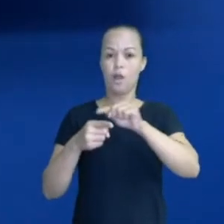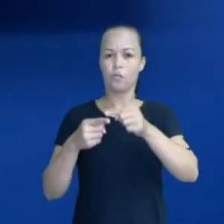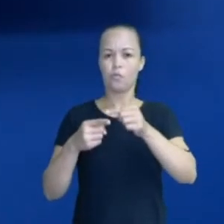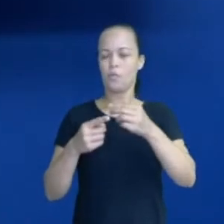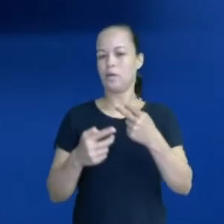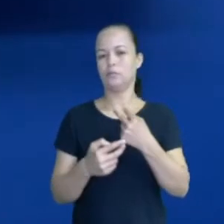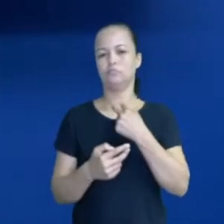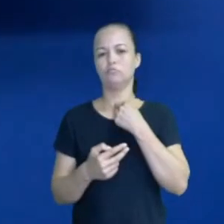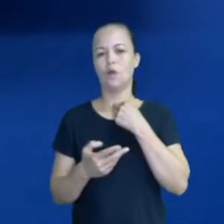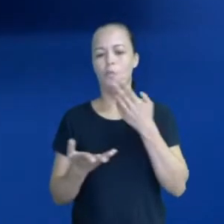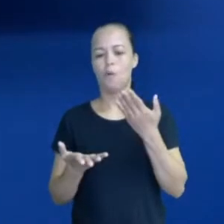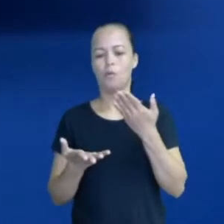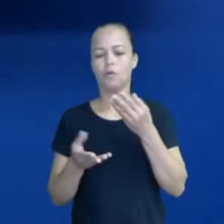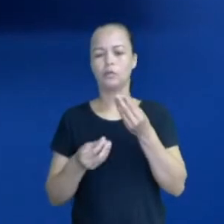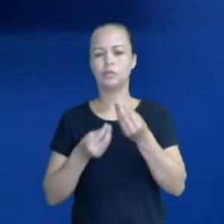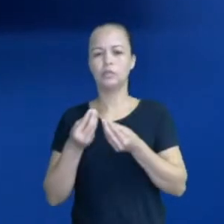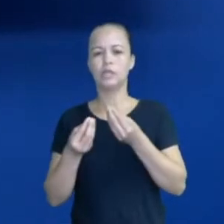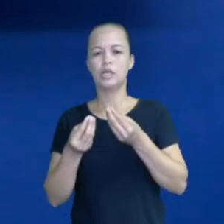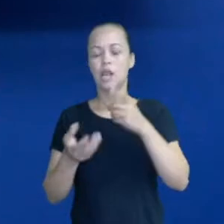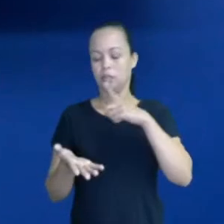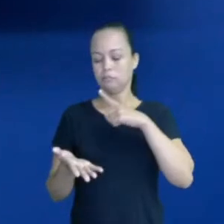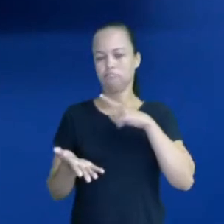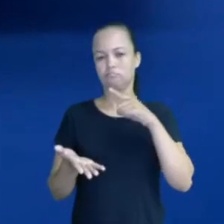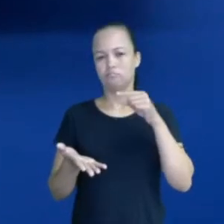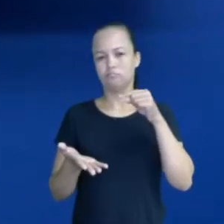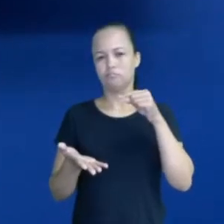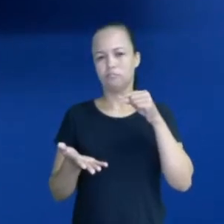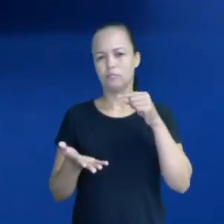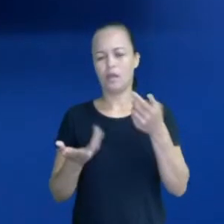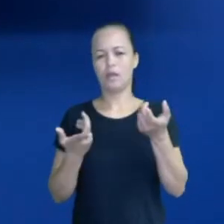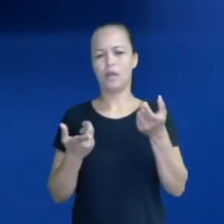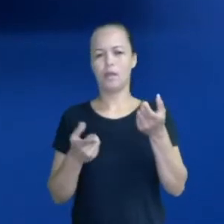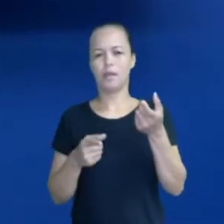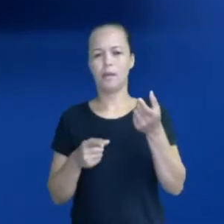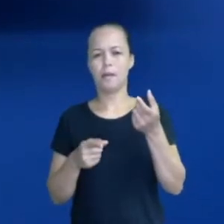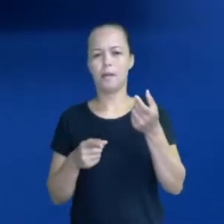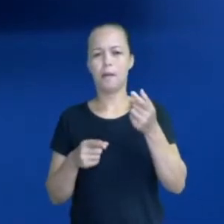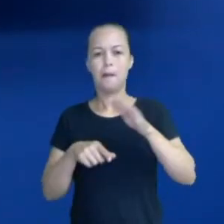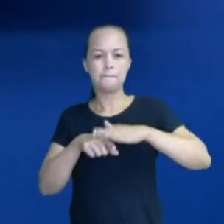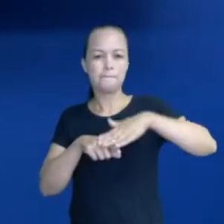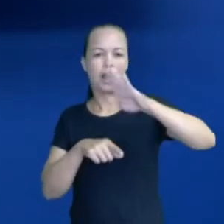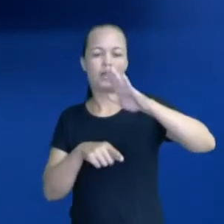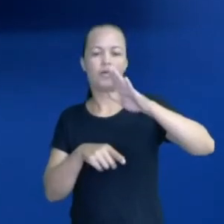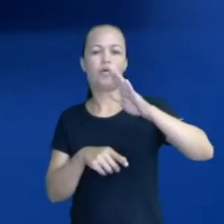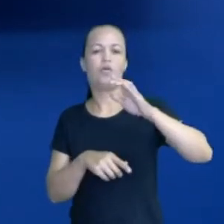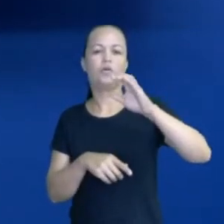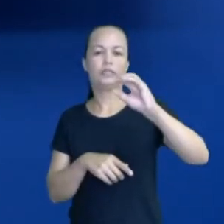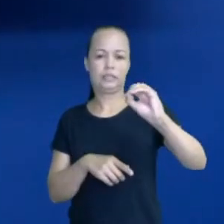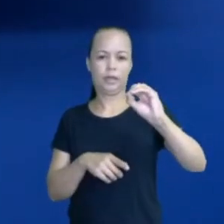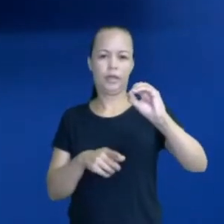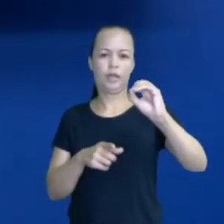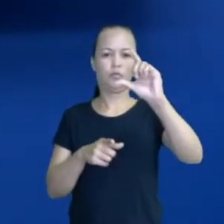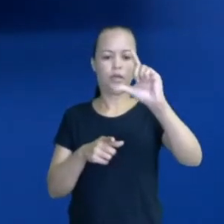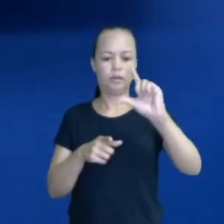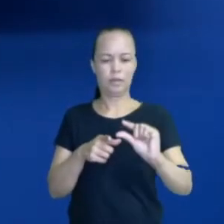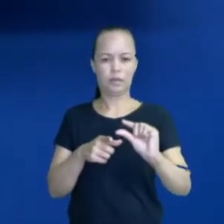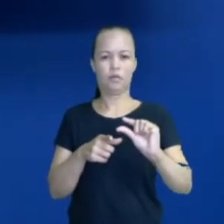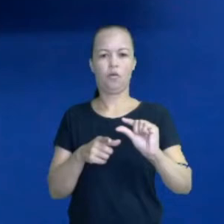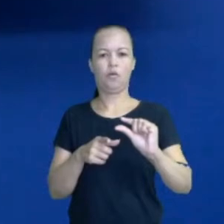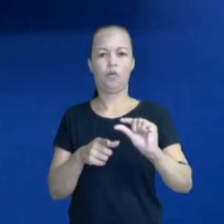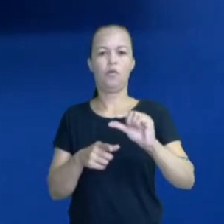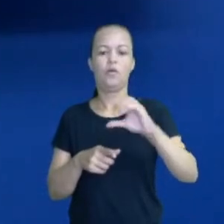ser... ele tem que ser maior do que 0 e menor do que